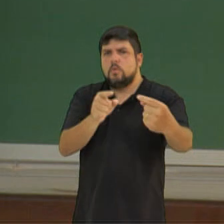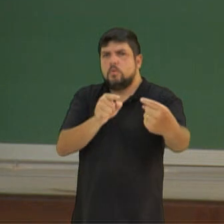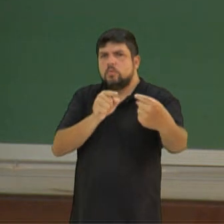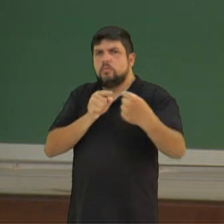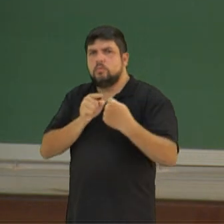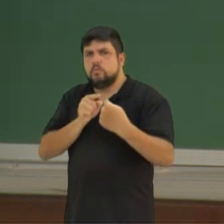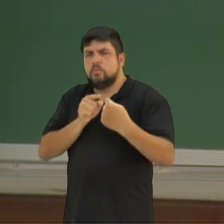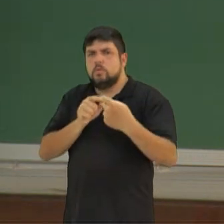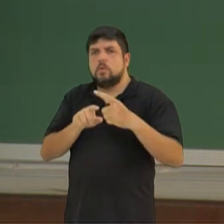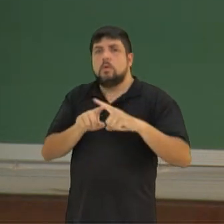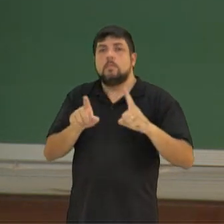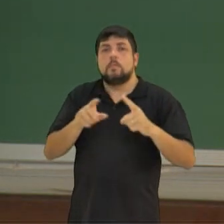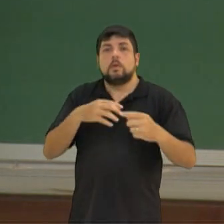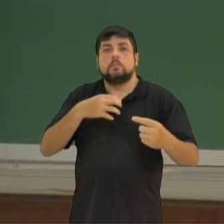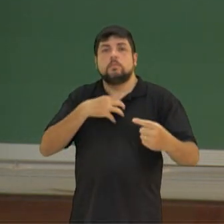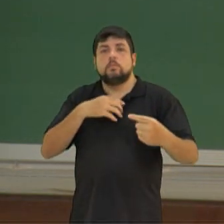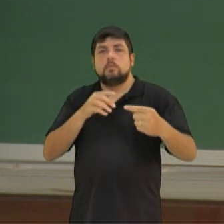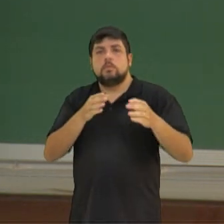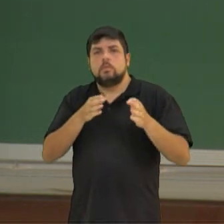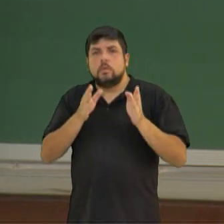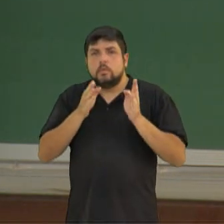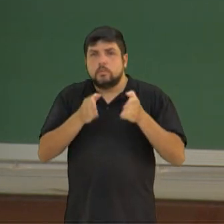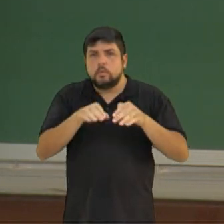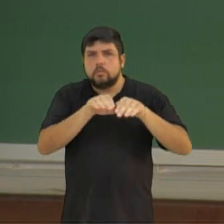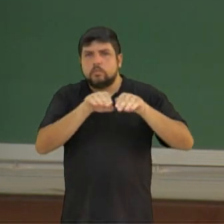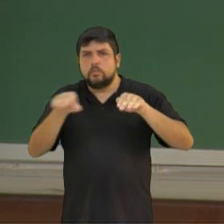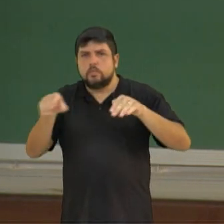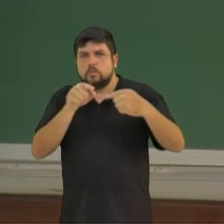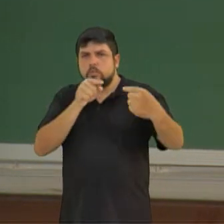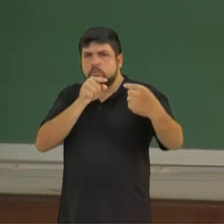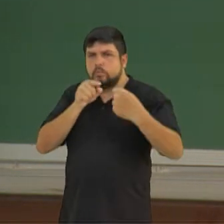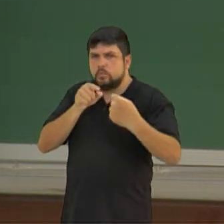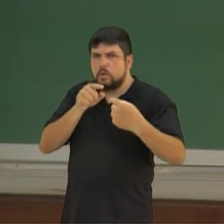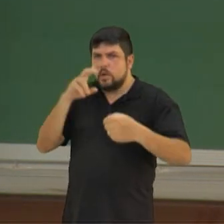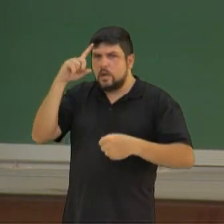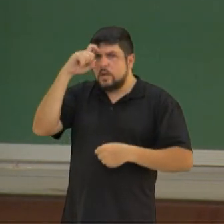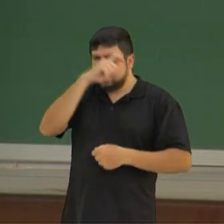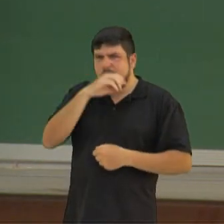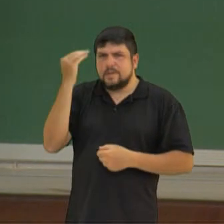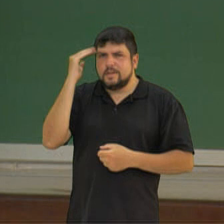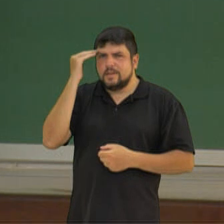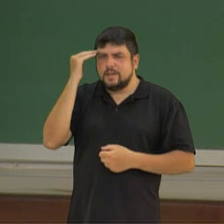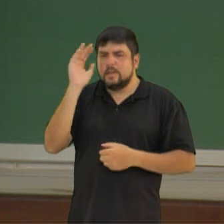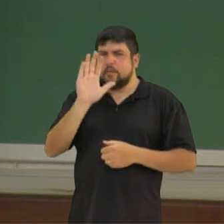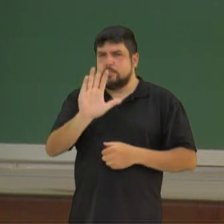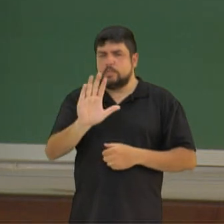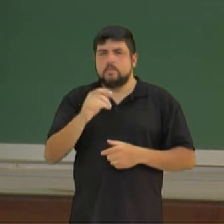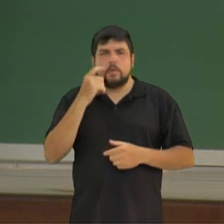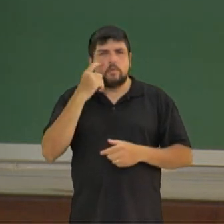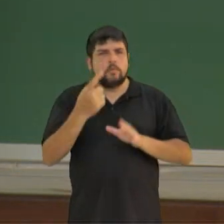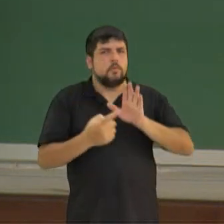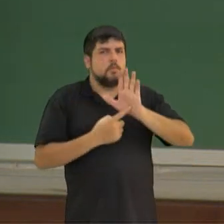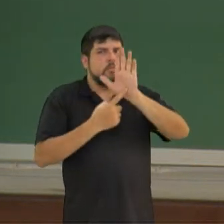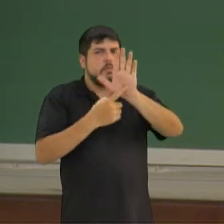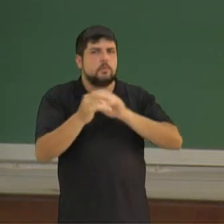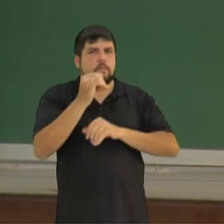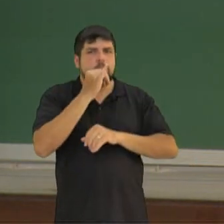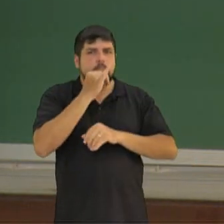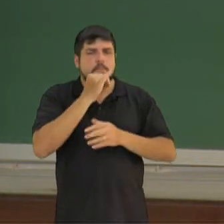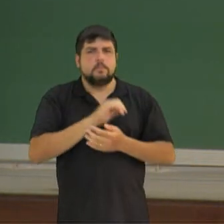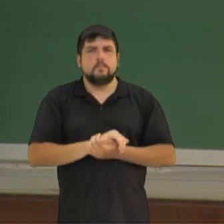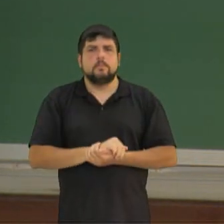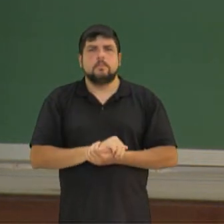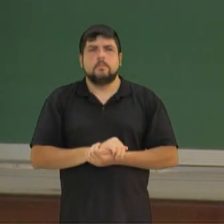direção, só que em sentidos contrários. Tá com dificuldade para entender ainda? Vamos conhecer alguns exemplos.